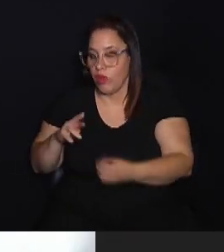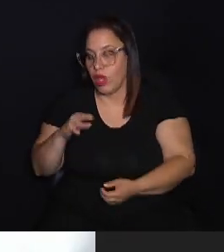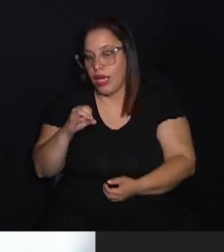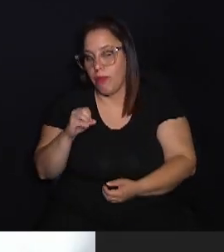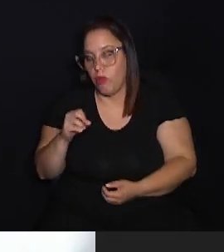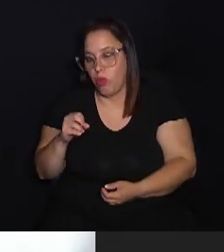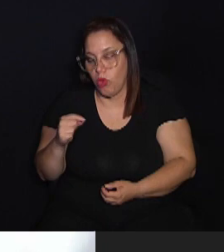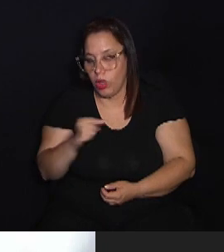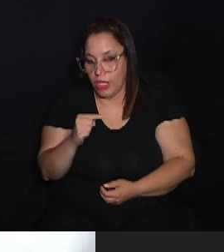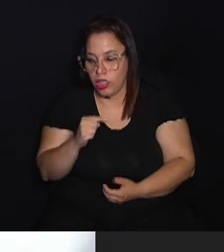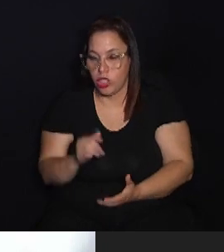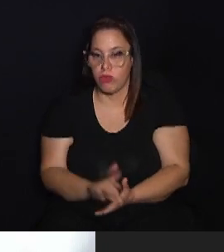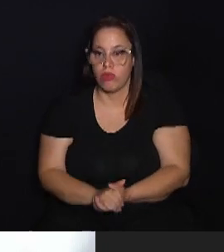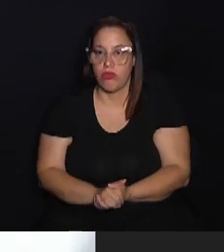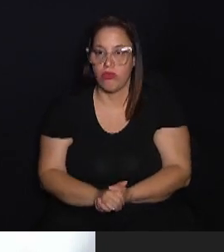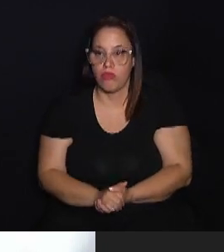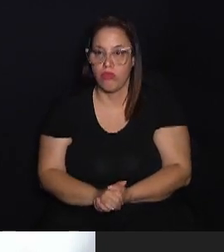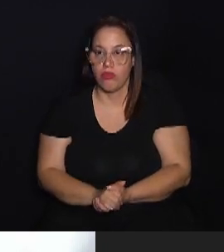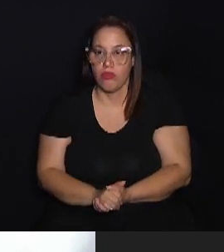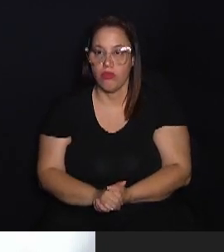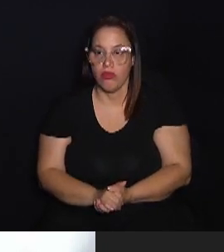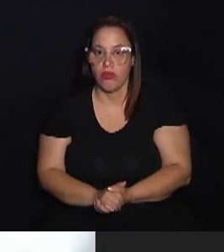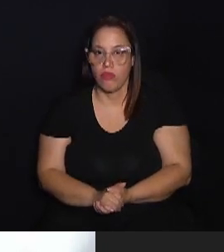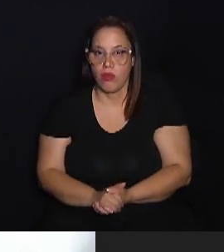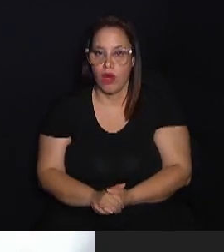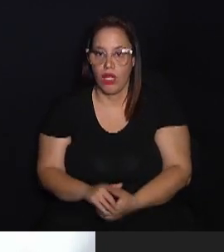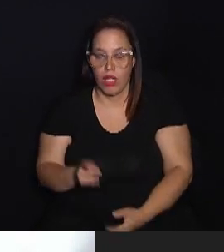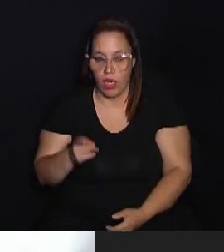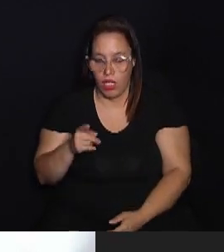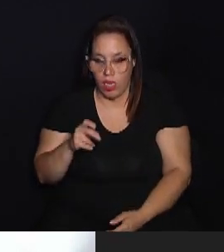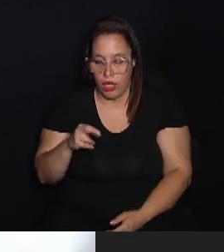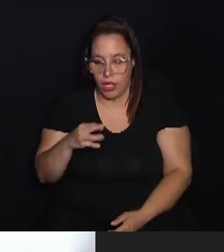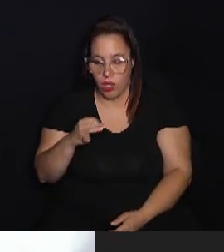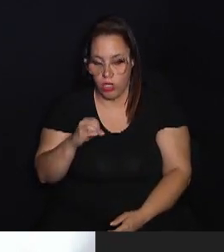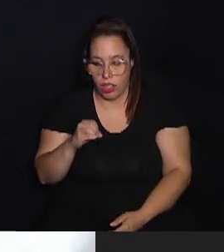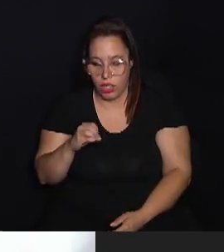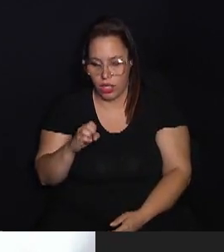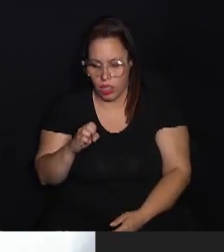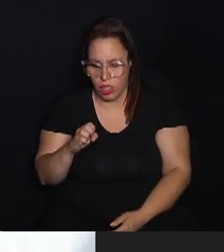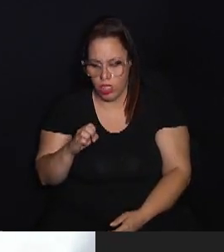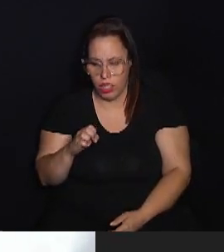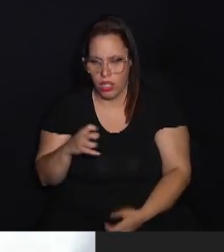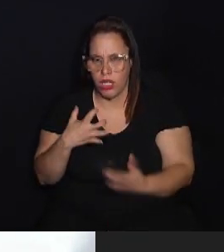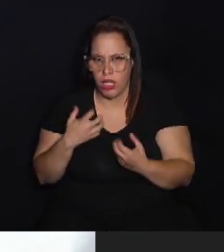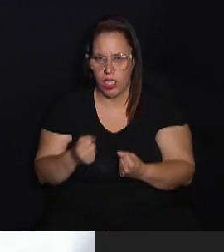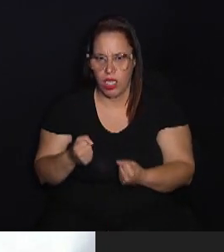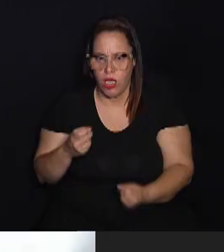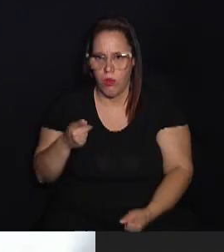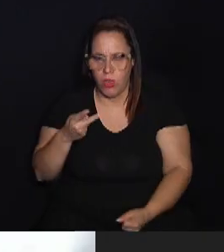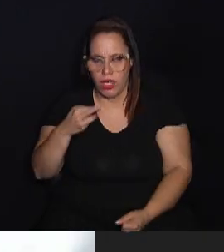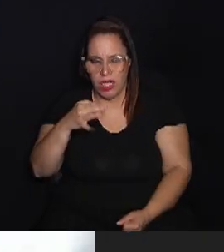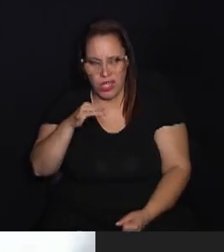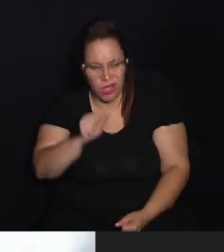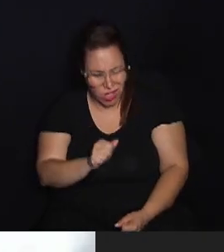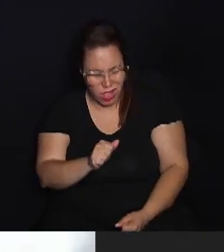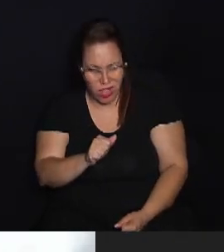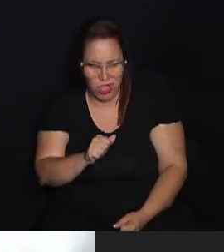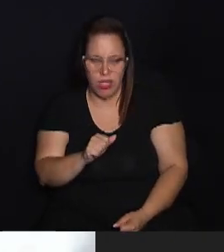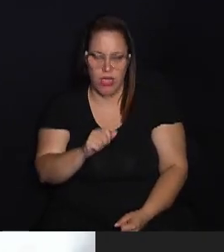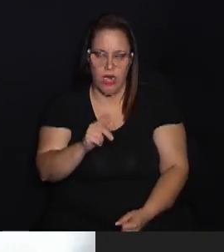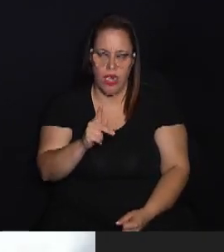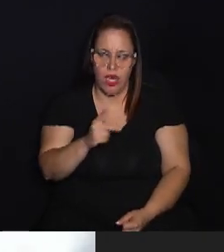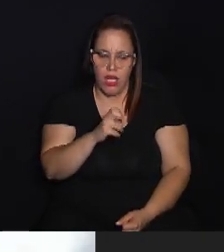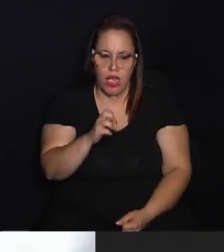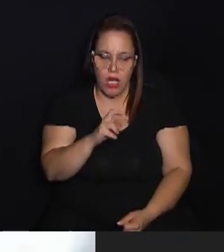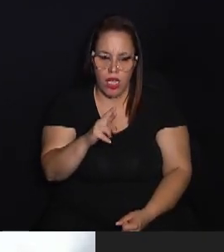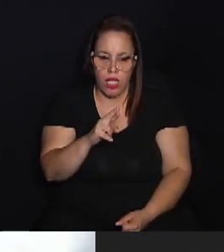negativo, o receptor de estrógeno, o progesterona e o